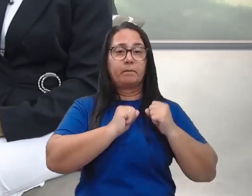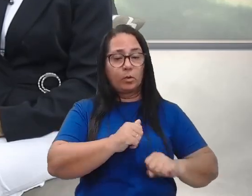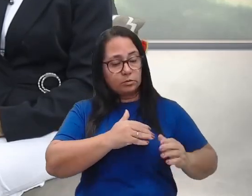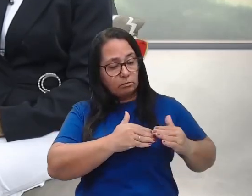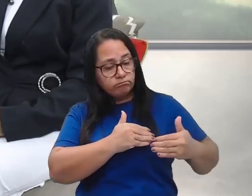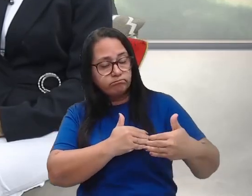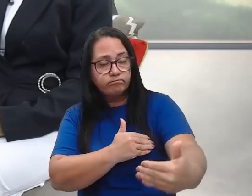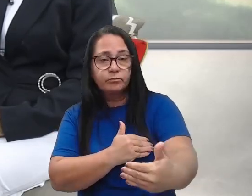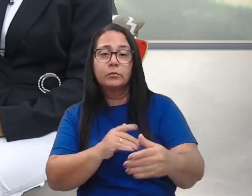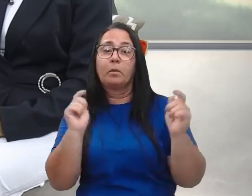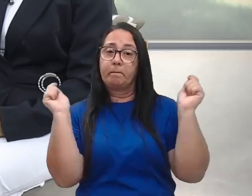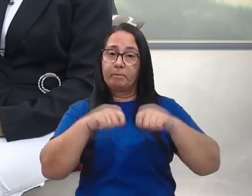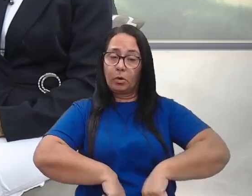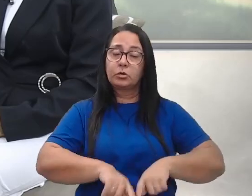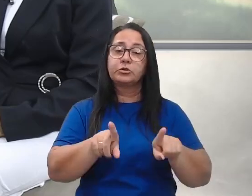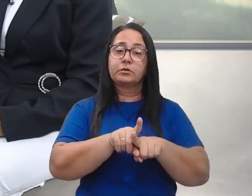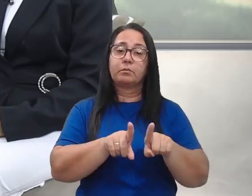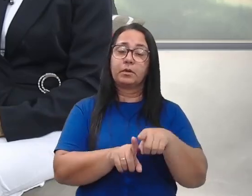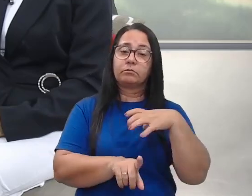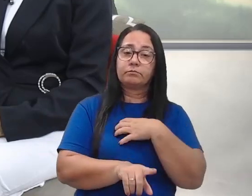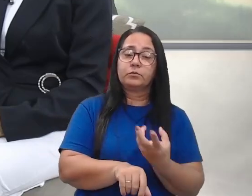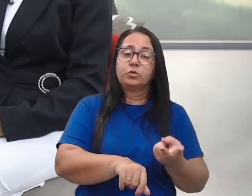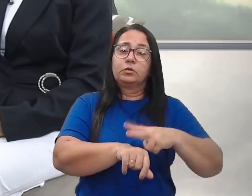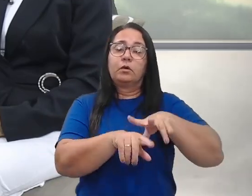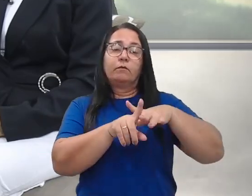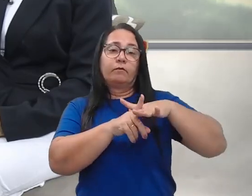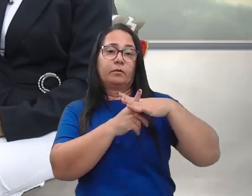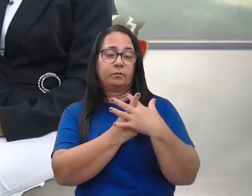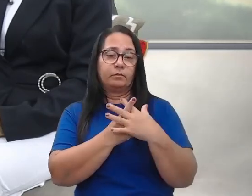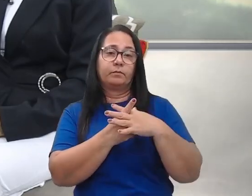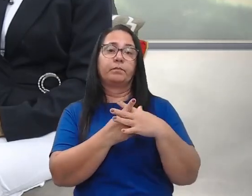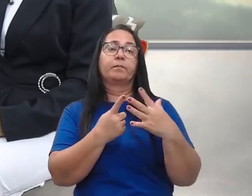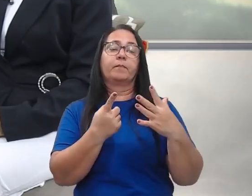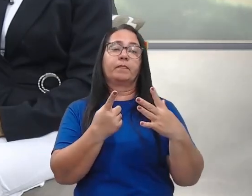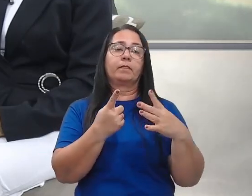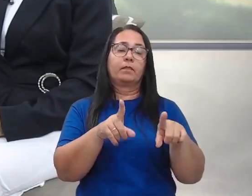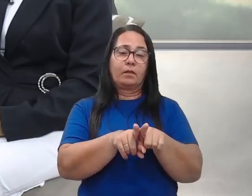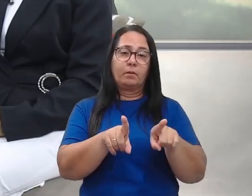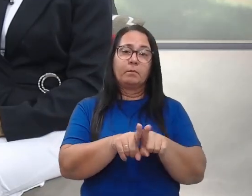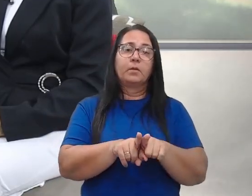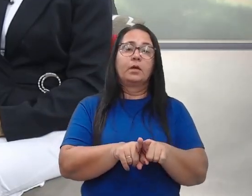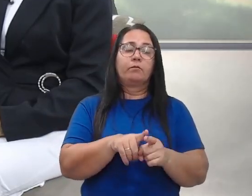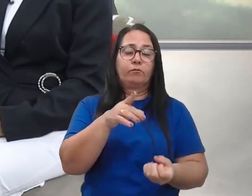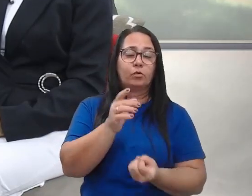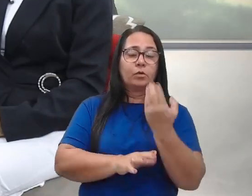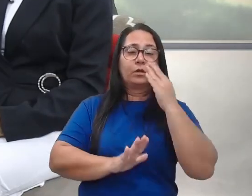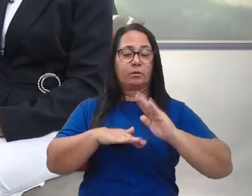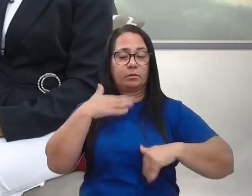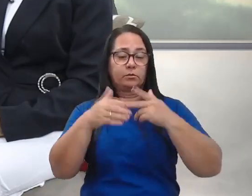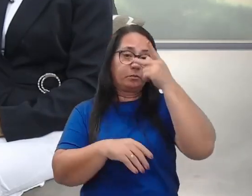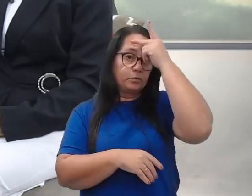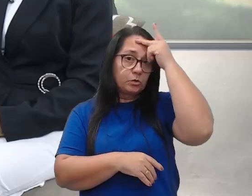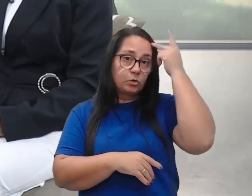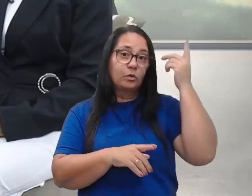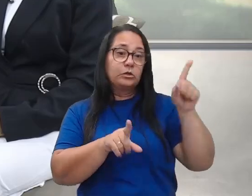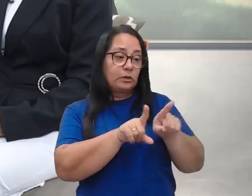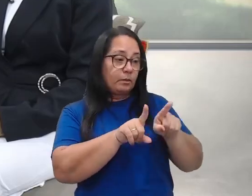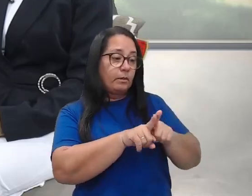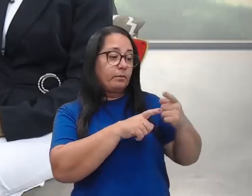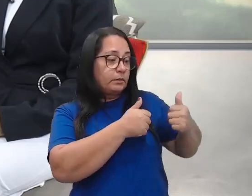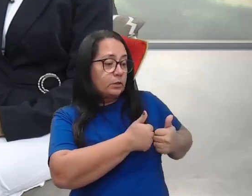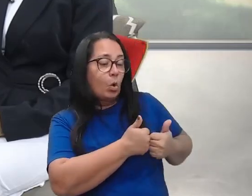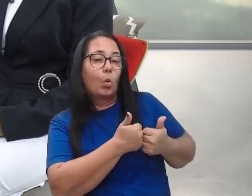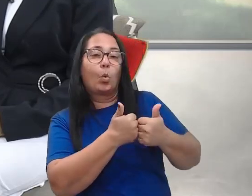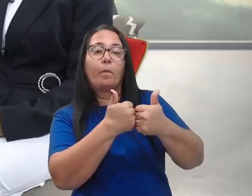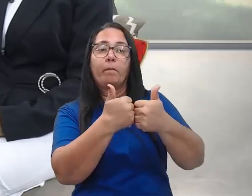que as ferramentas são criadas e desenvolvidas, as pessoas precisam se desenvolver. Então, isso depende de um estudo, isso depende de